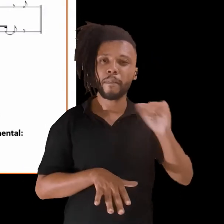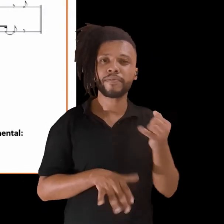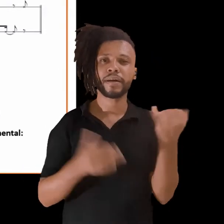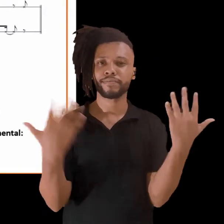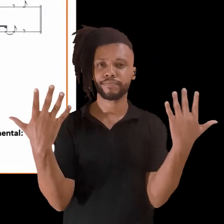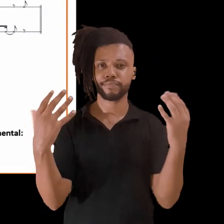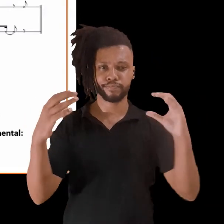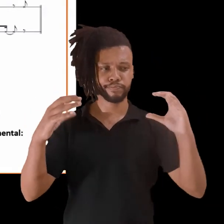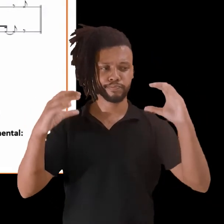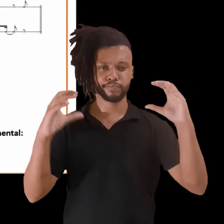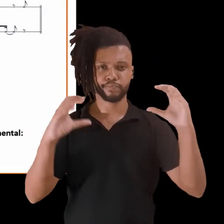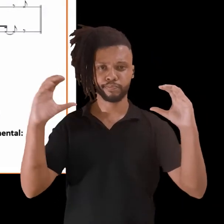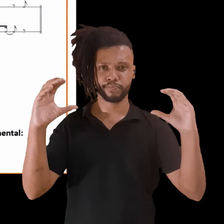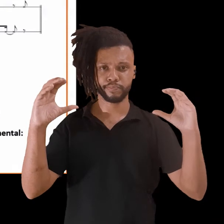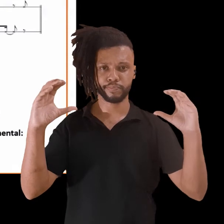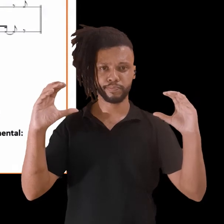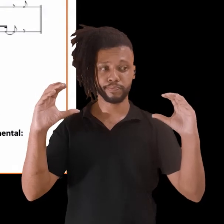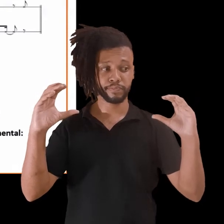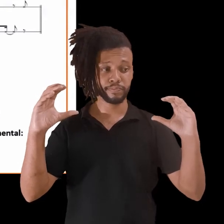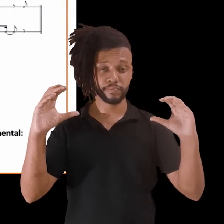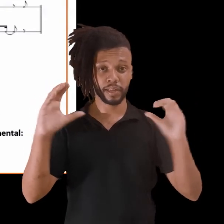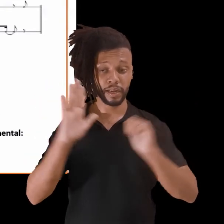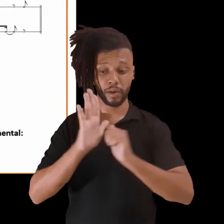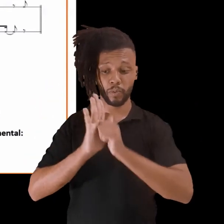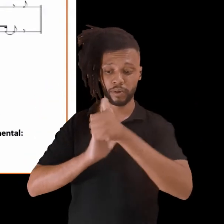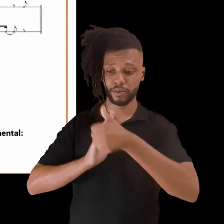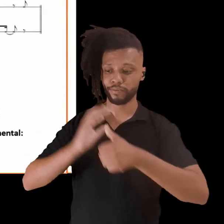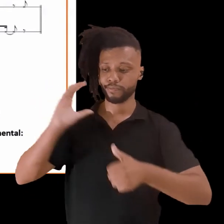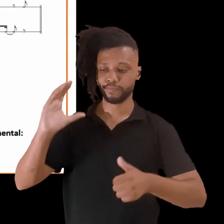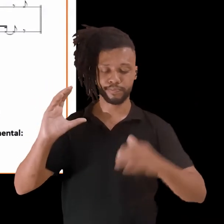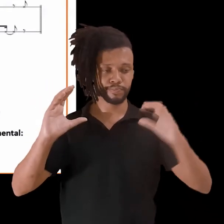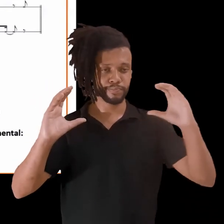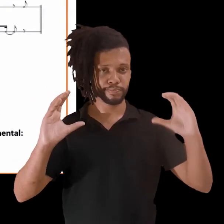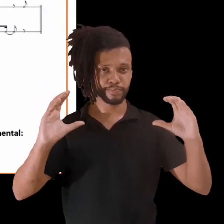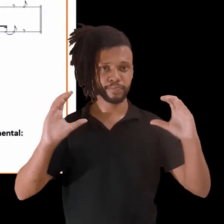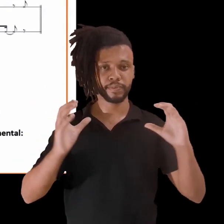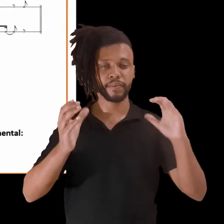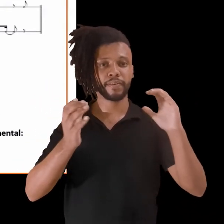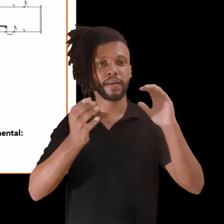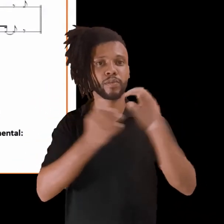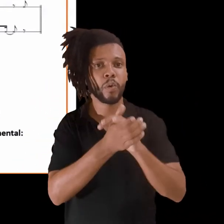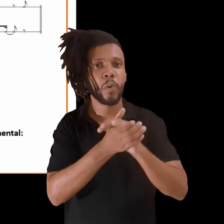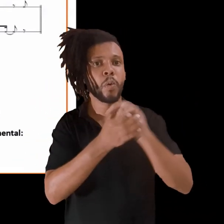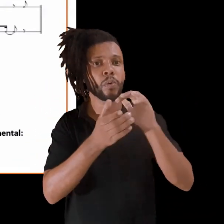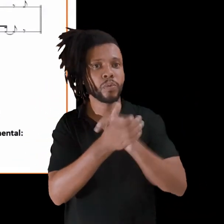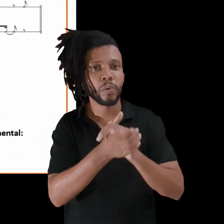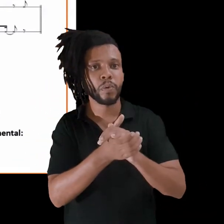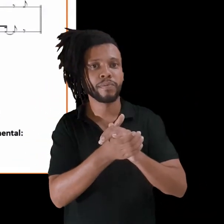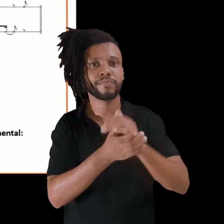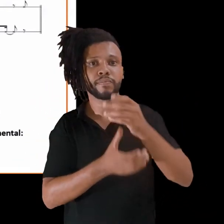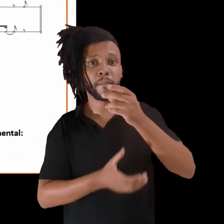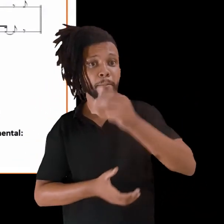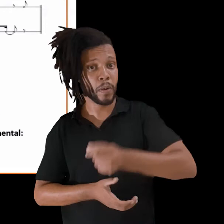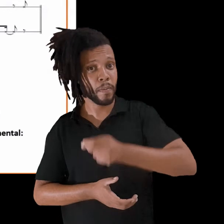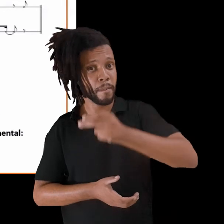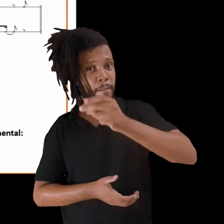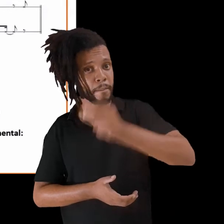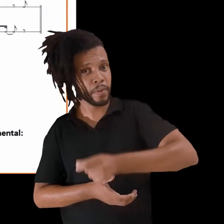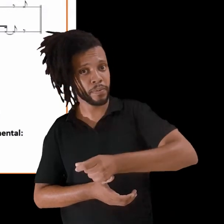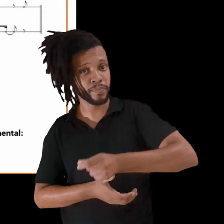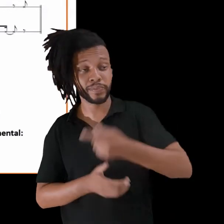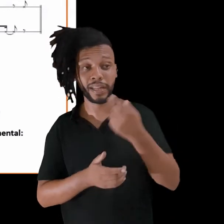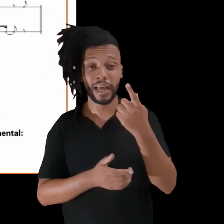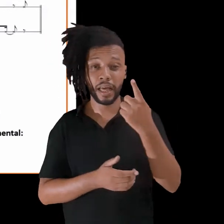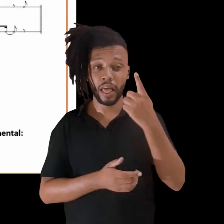a palma de concha, tá? Arredonda as mãos e nós vamos fazer. Tum, tum. Olha o